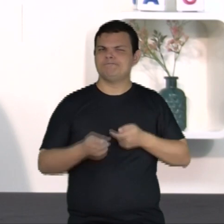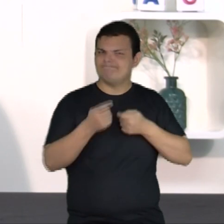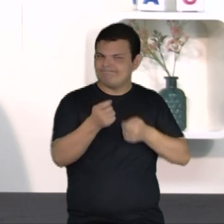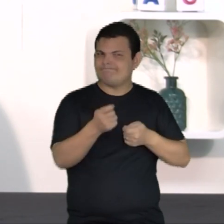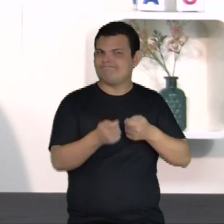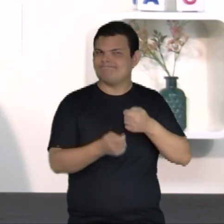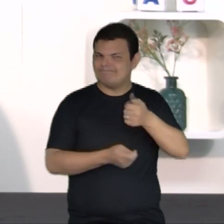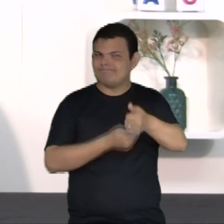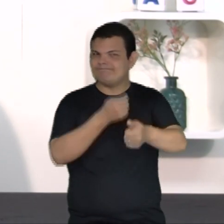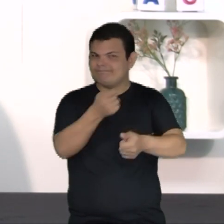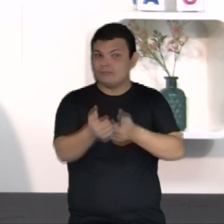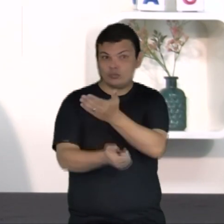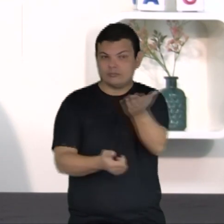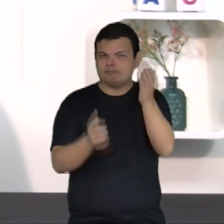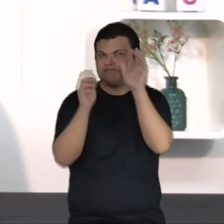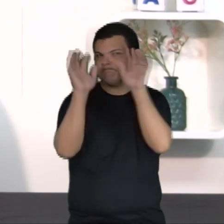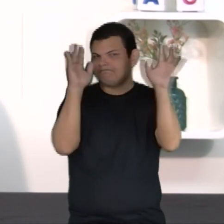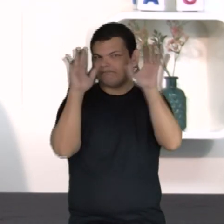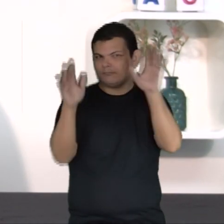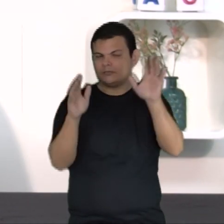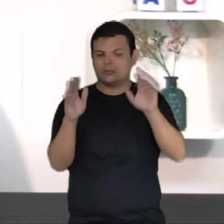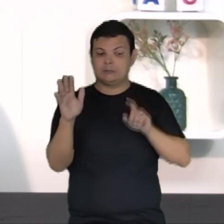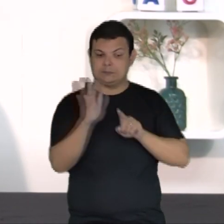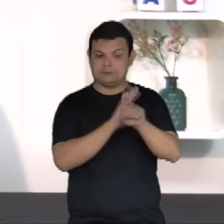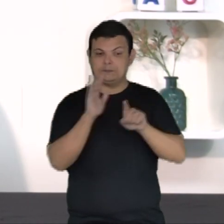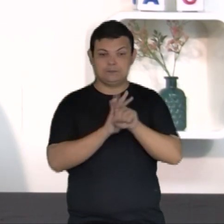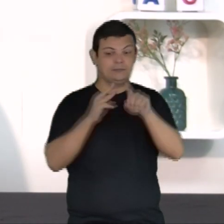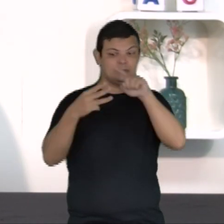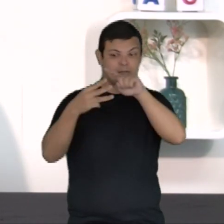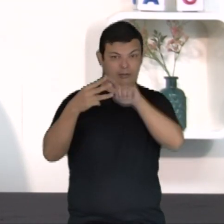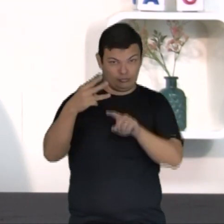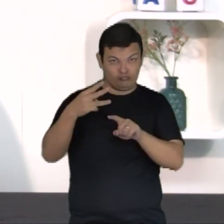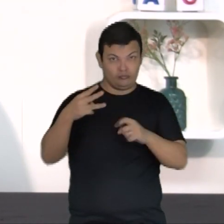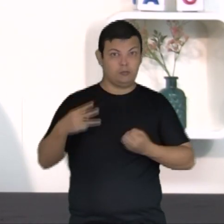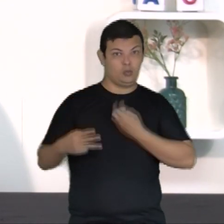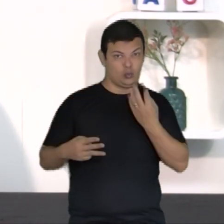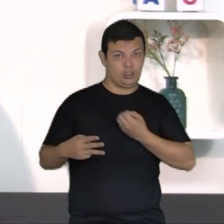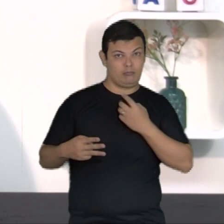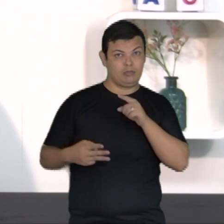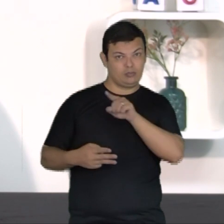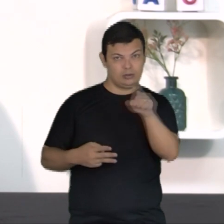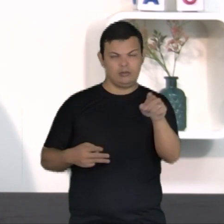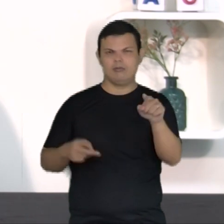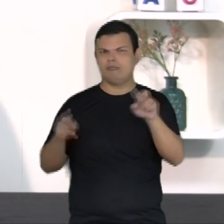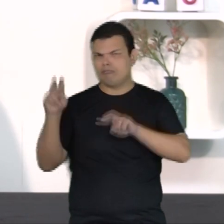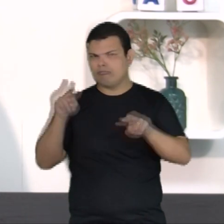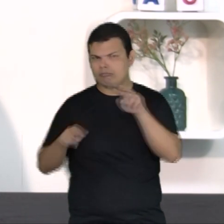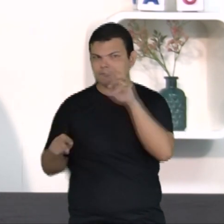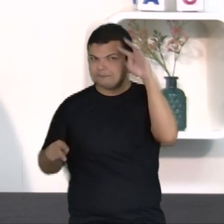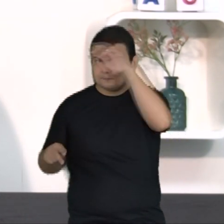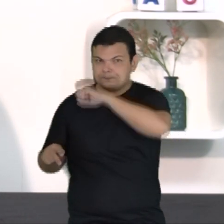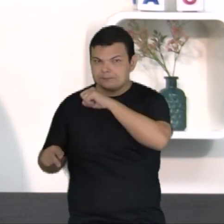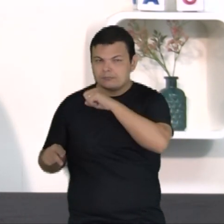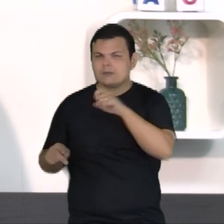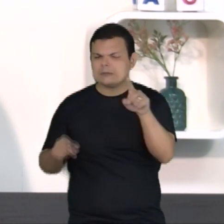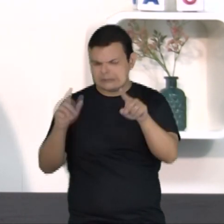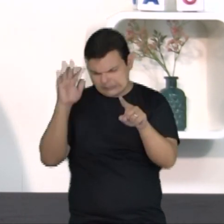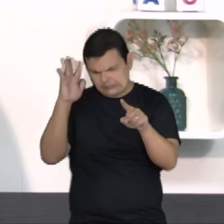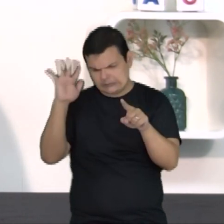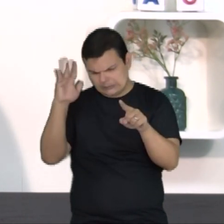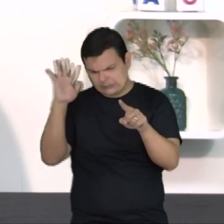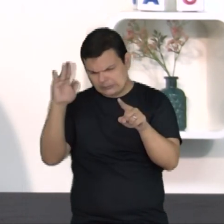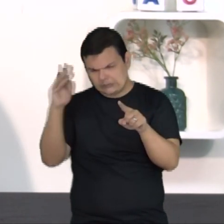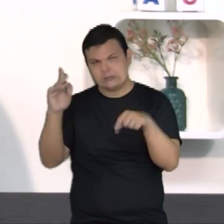uma pequena reflexão. Eu vou lançar 3 perguntas a respeito desses 3 poemas que nós acabamos de ver. E aí vocês vão ficar pensando